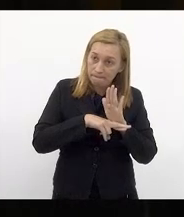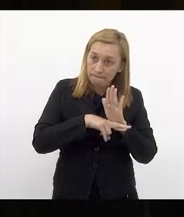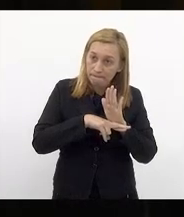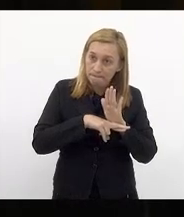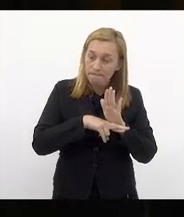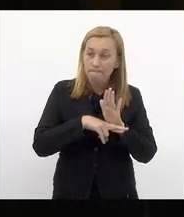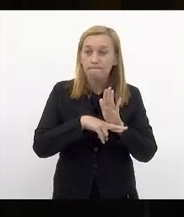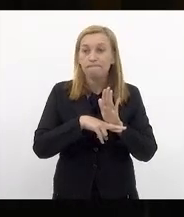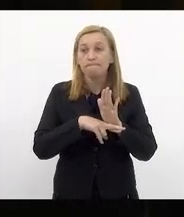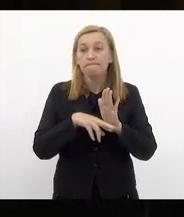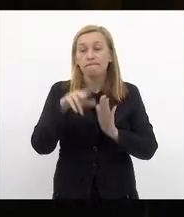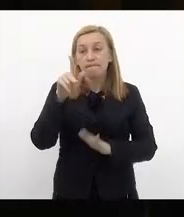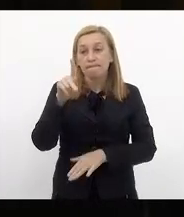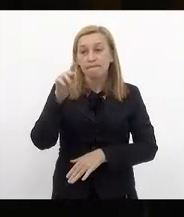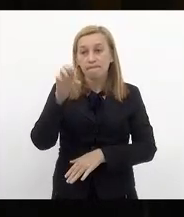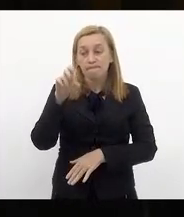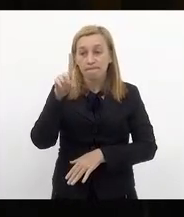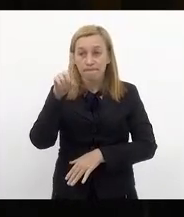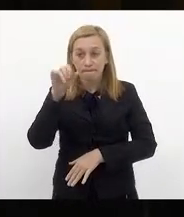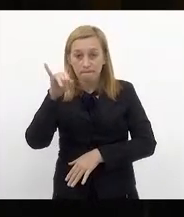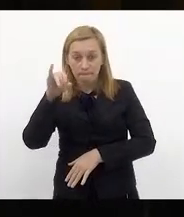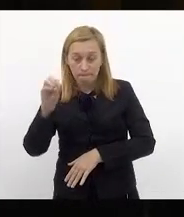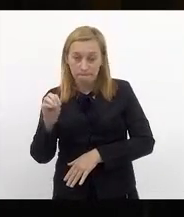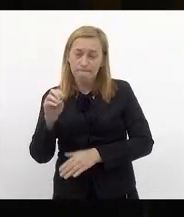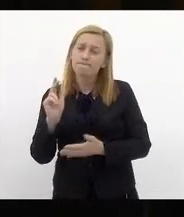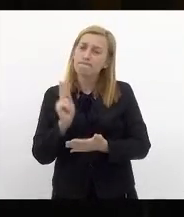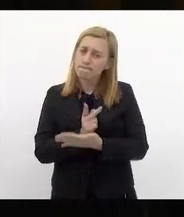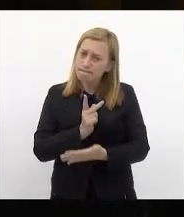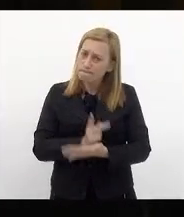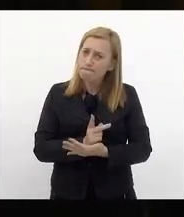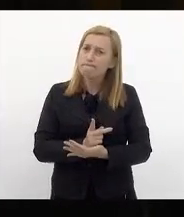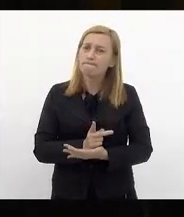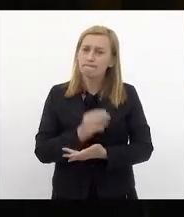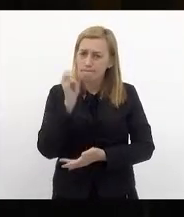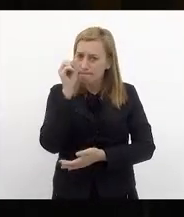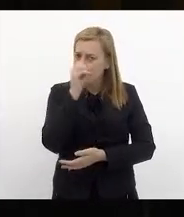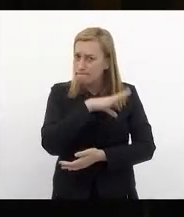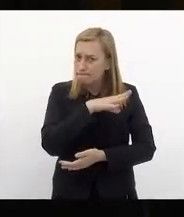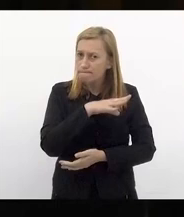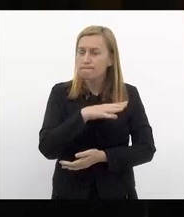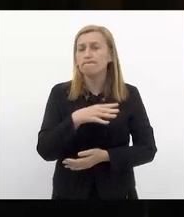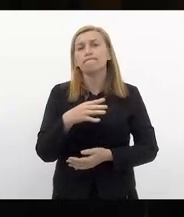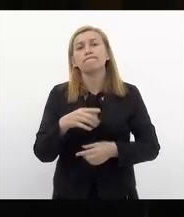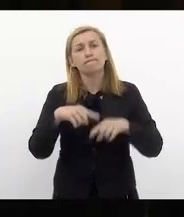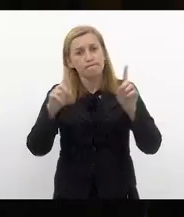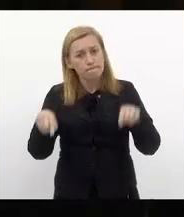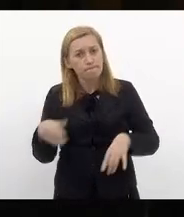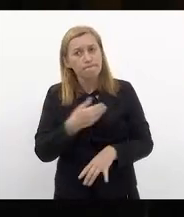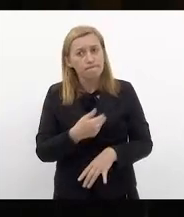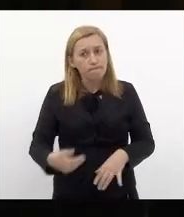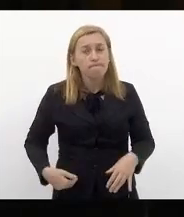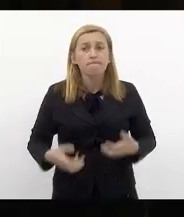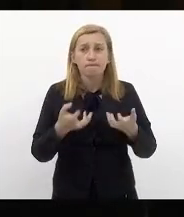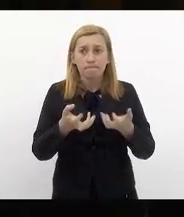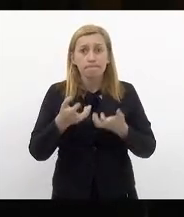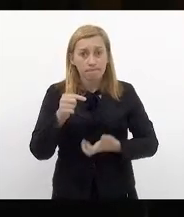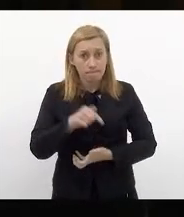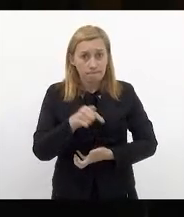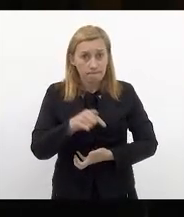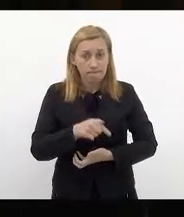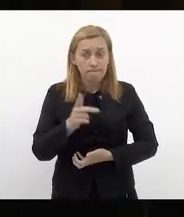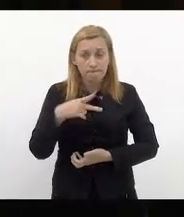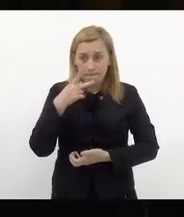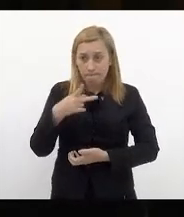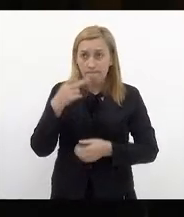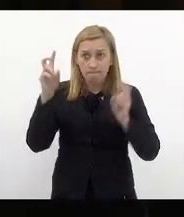e o pedágio são injustos. É uma covardia com o servidor. E eu queria aqui dizer